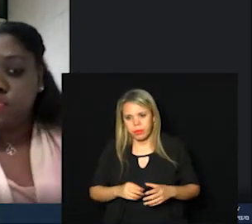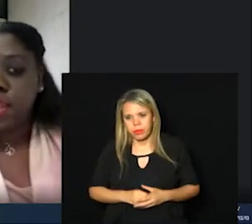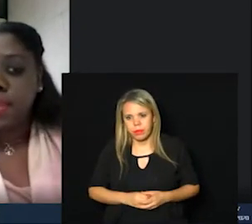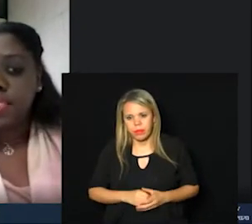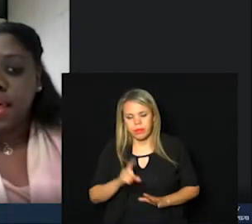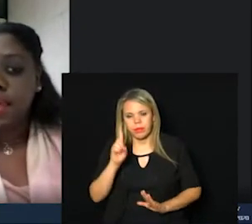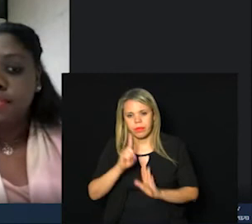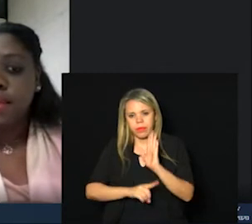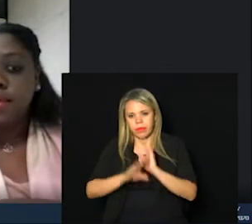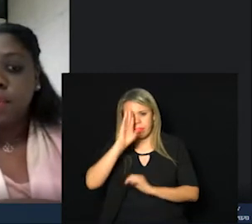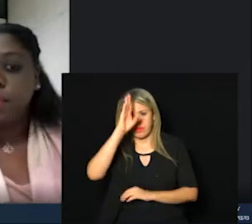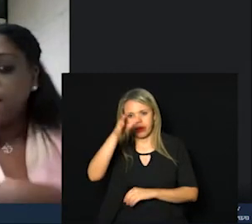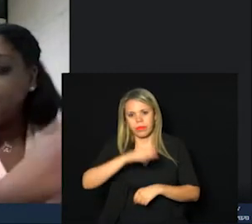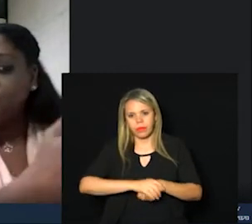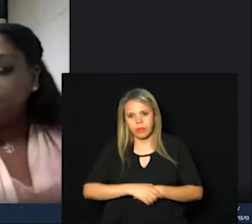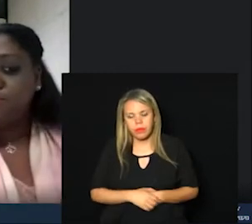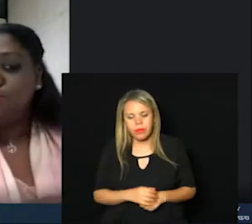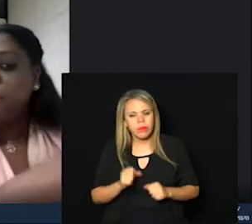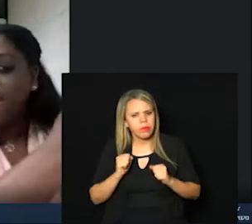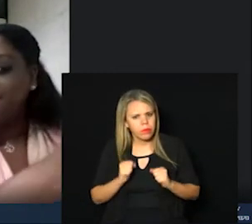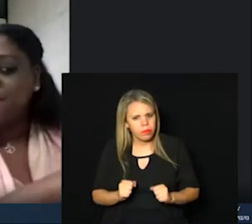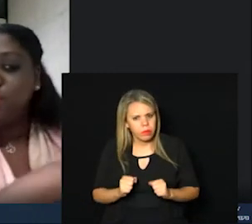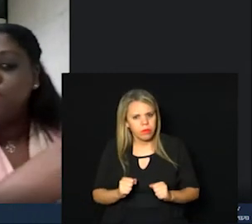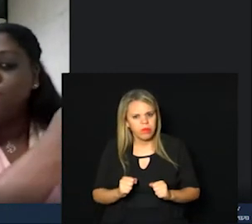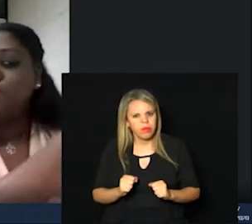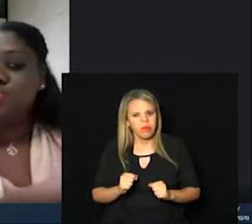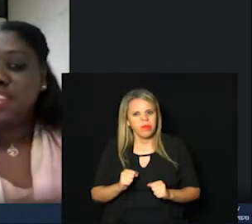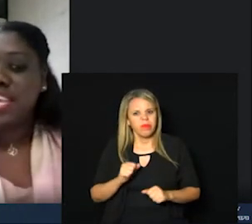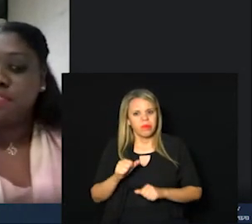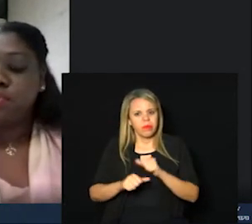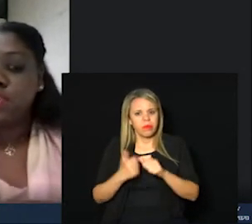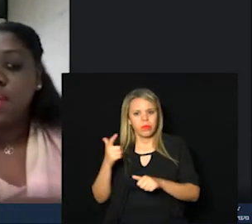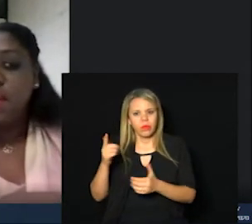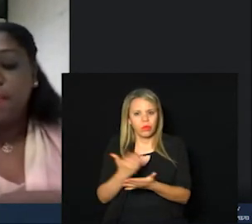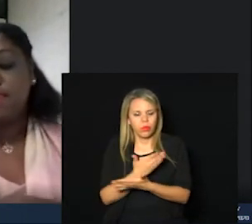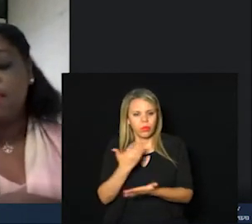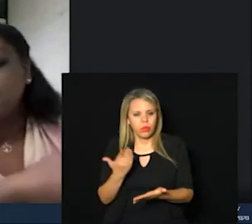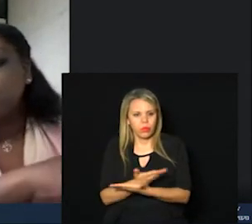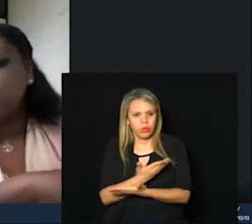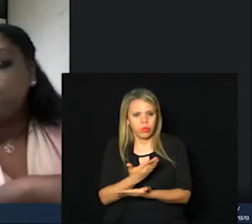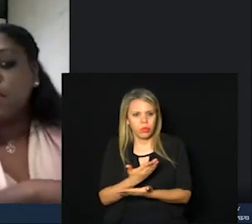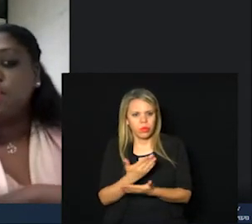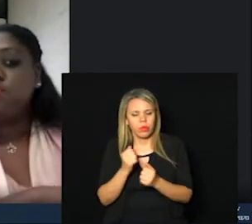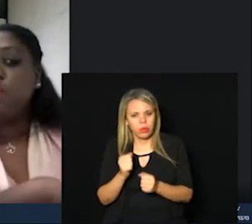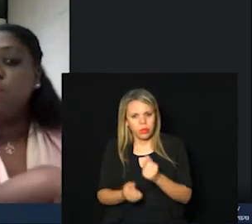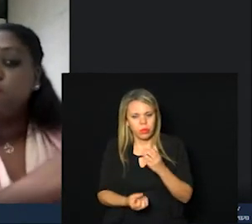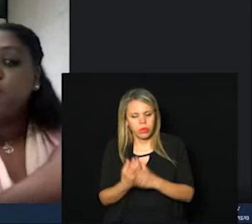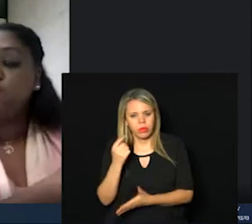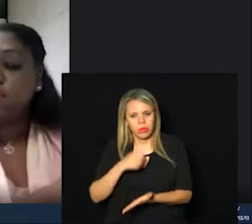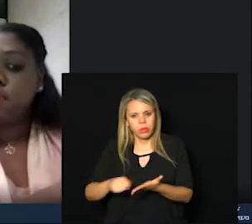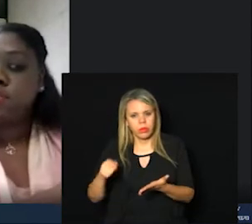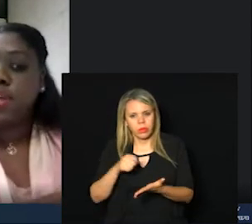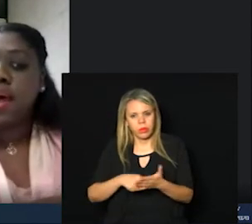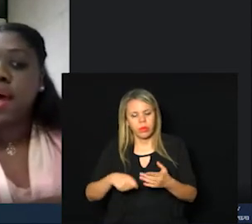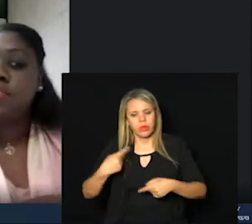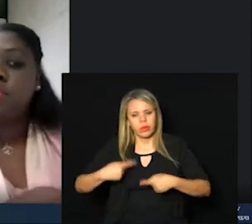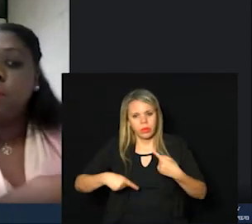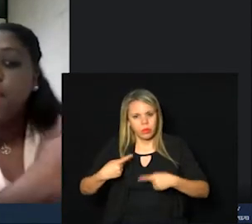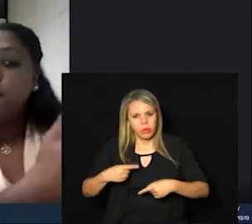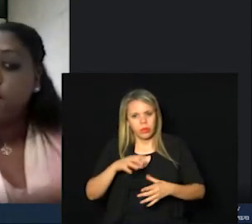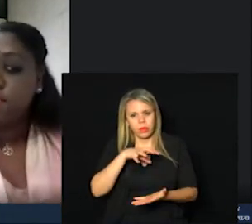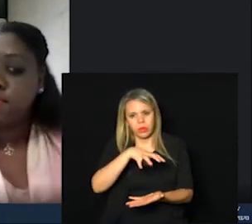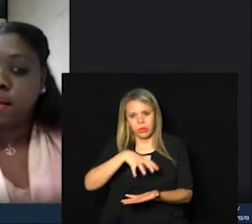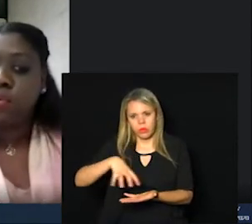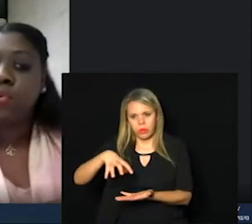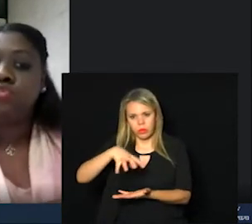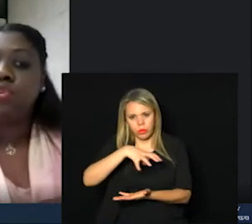direitos fundamentais que poderiam desdobrar-se em muitos outros livros, mas que estão circunscritos a algumas políticas setoriais, como é o